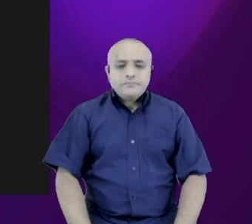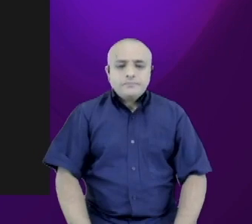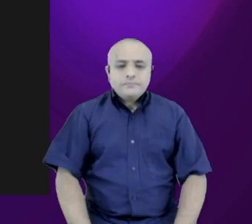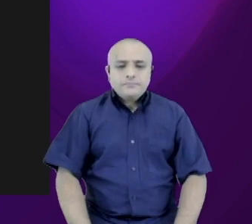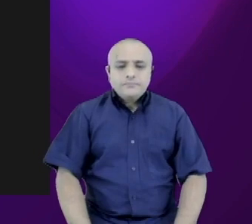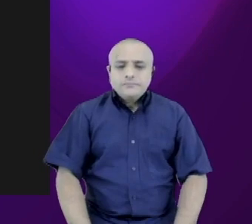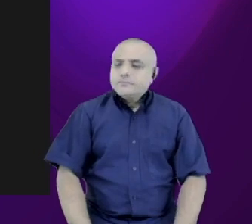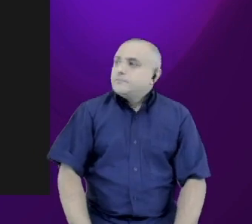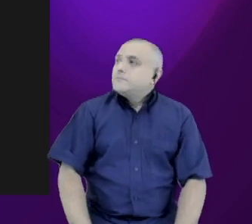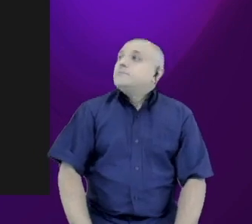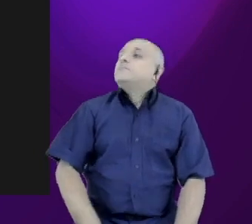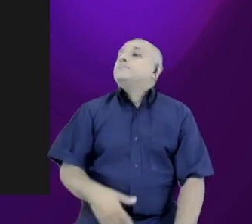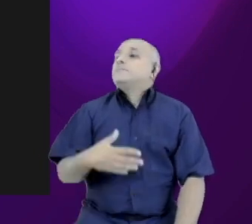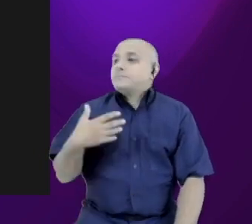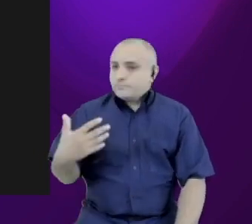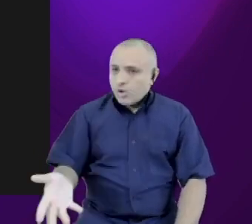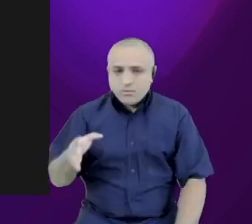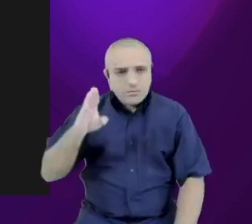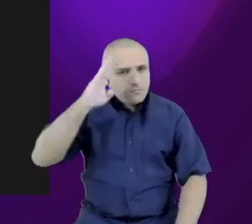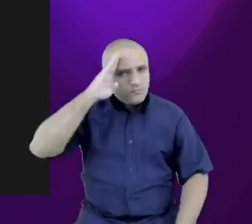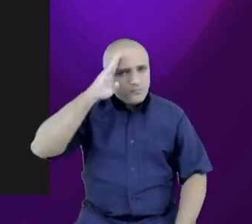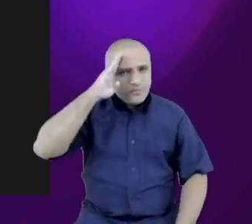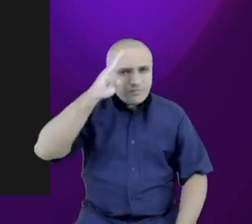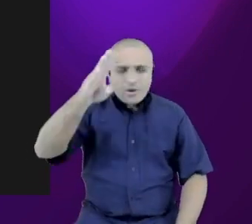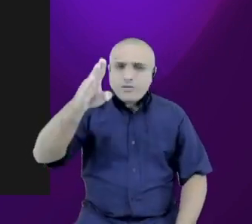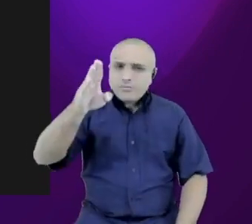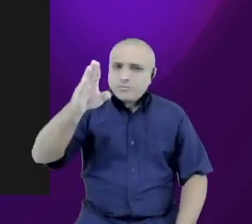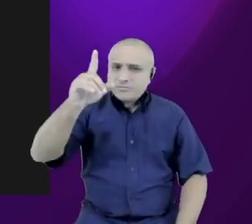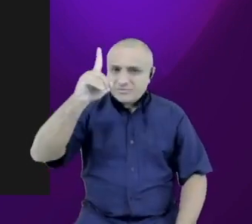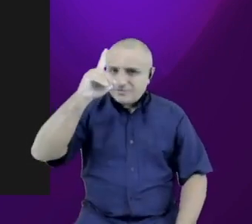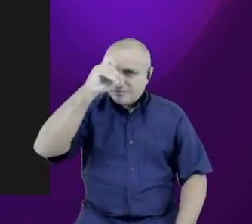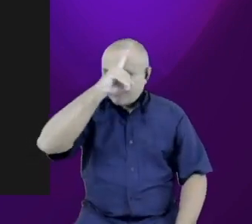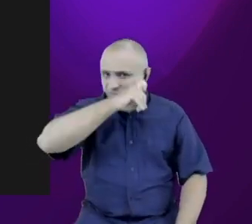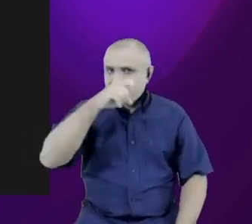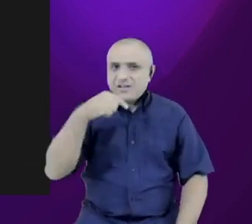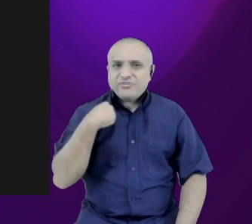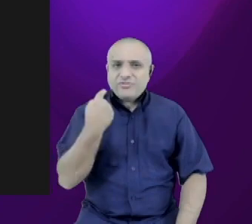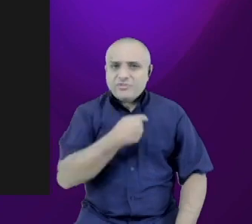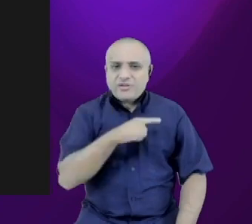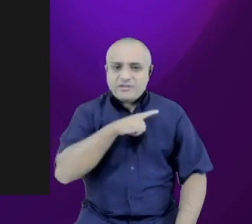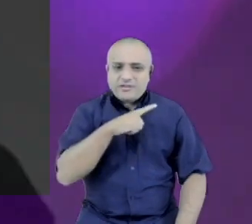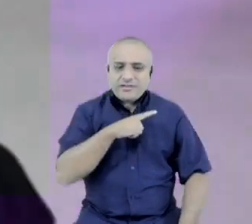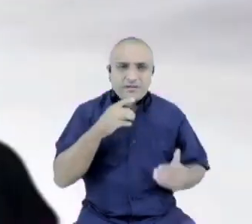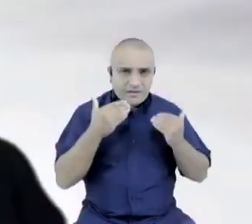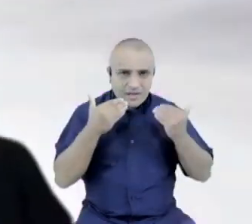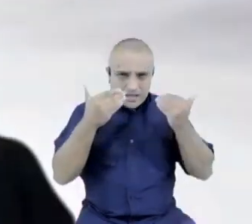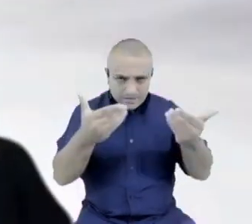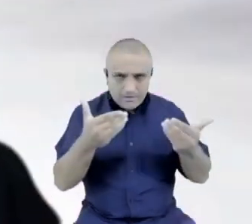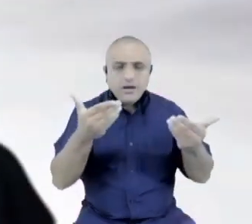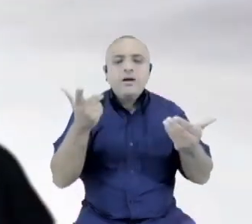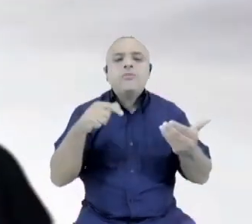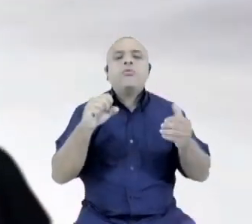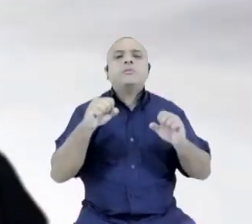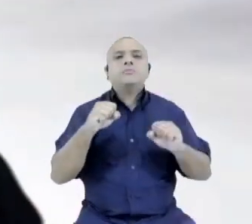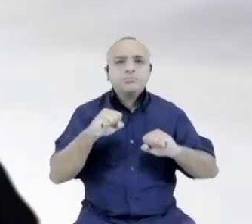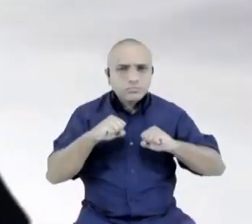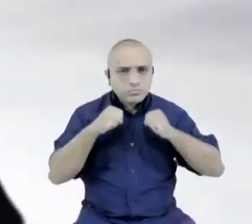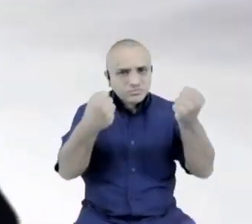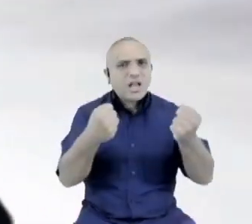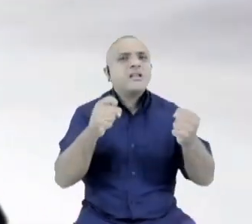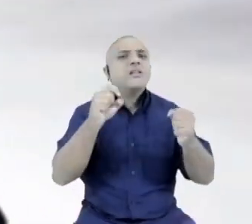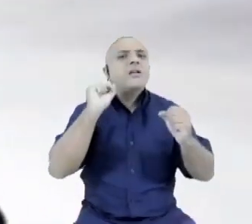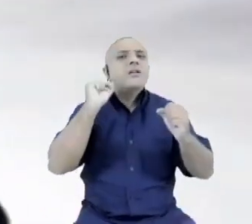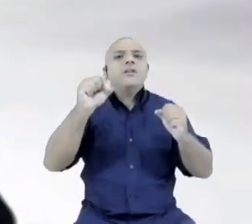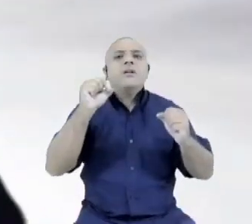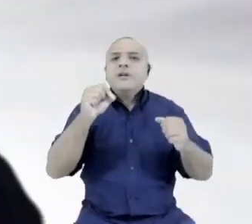Então, eu acho que um dos principais pontos de dificuldade que nós enfrentamos foi a resistência, não uma resistência,